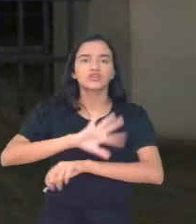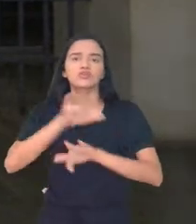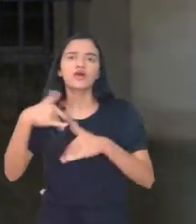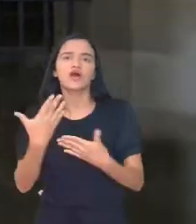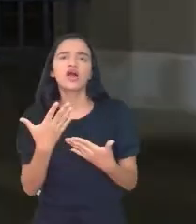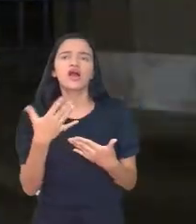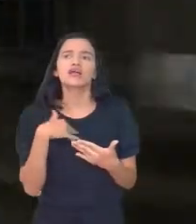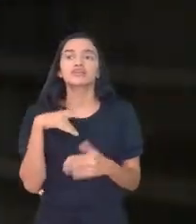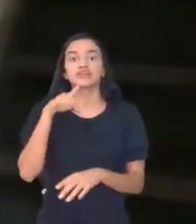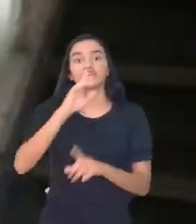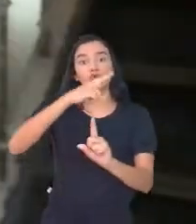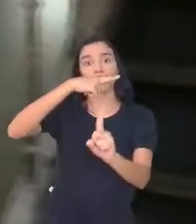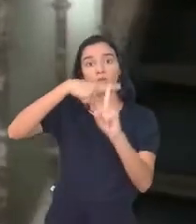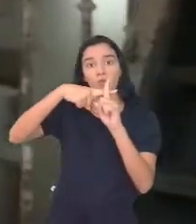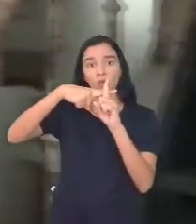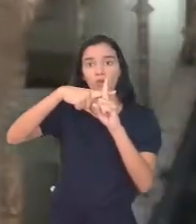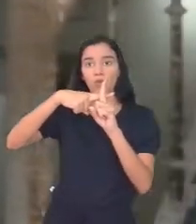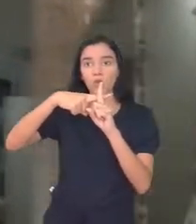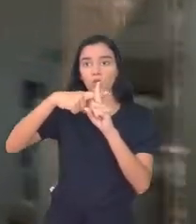de cruz.